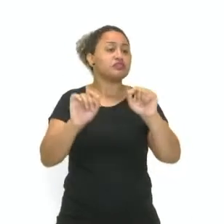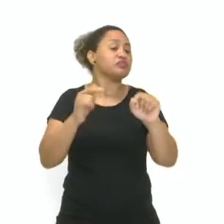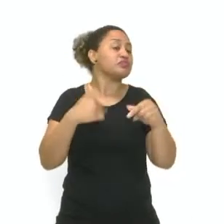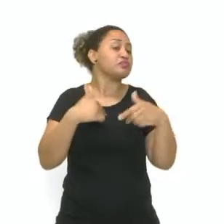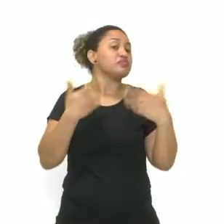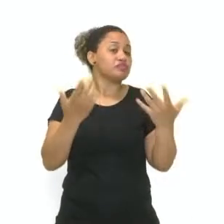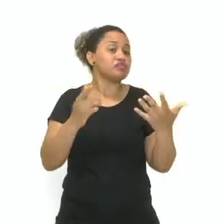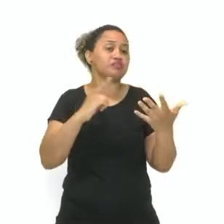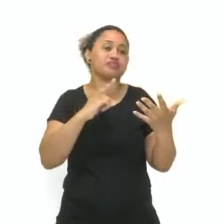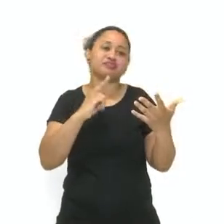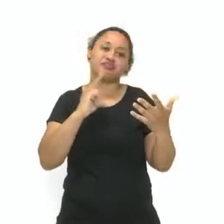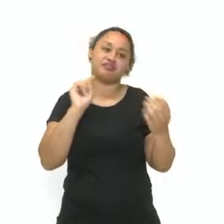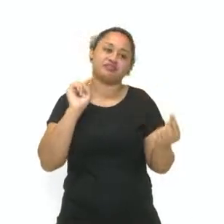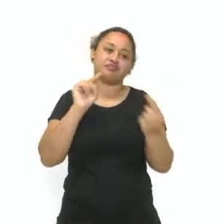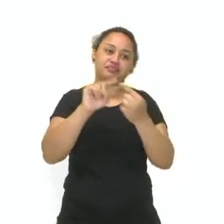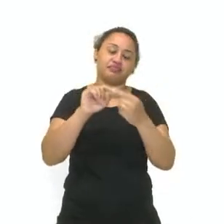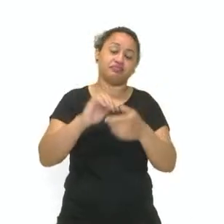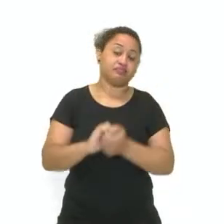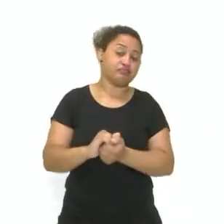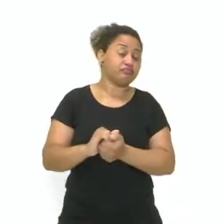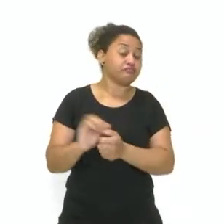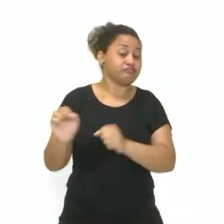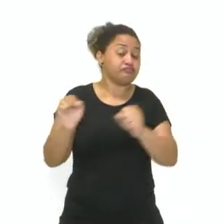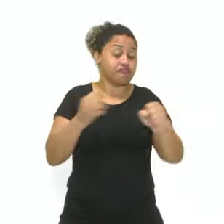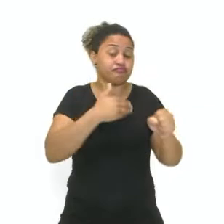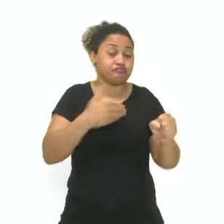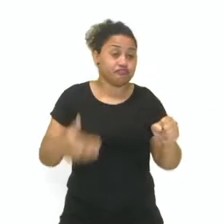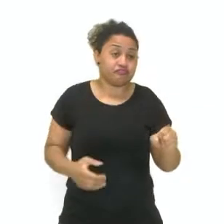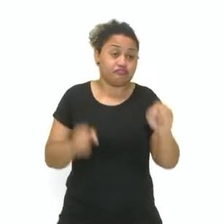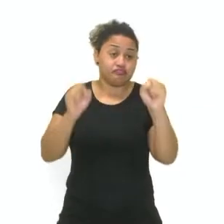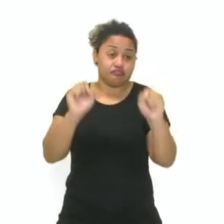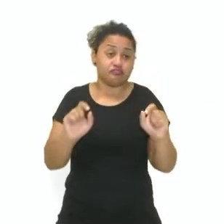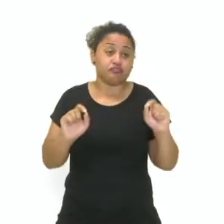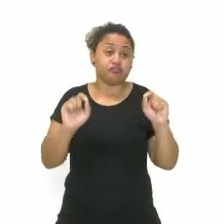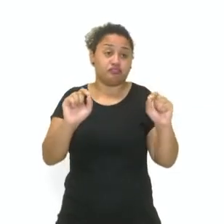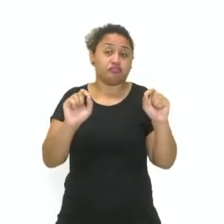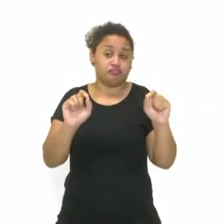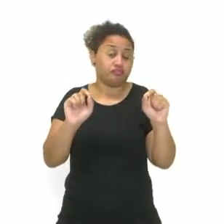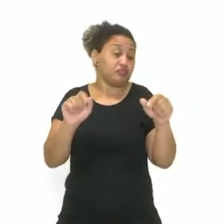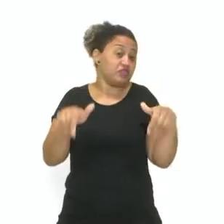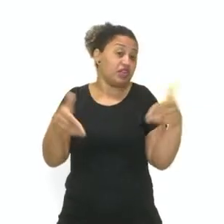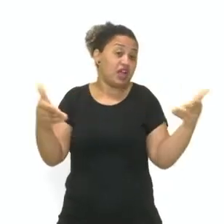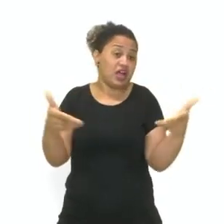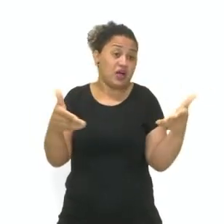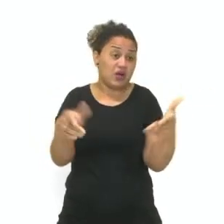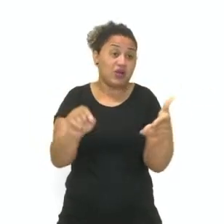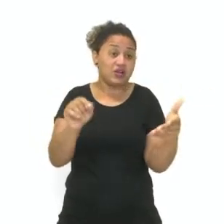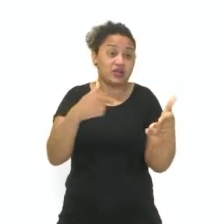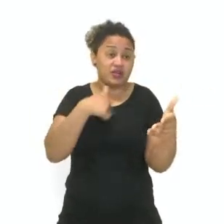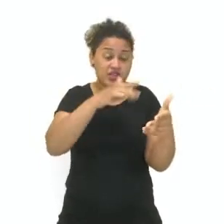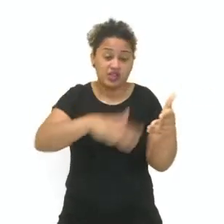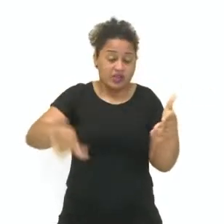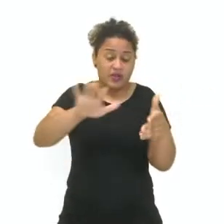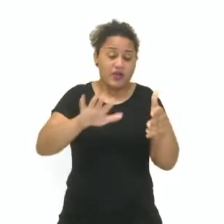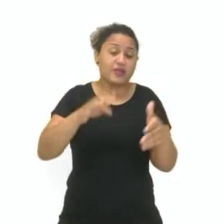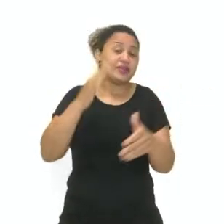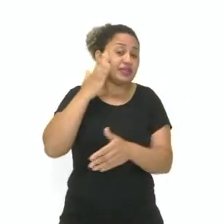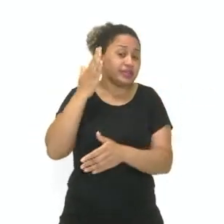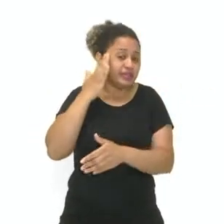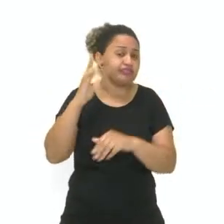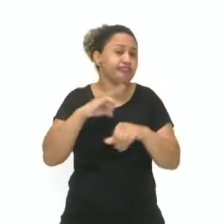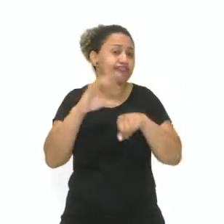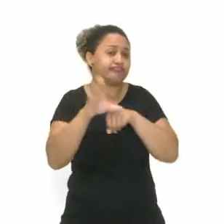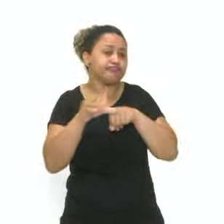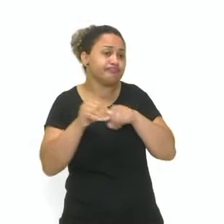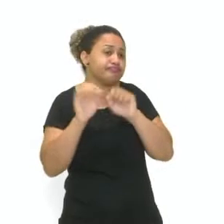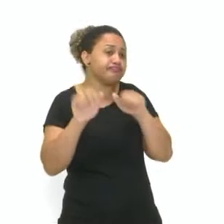proposições. Se o poder público permitir a ocorrência, agora o fato é de conhecimento geral e então